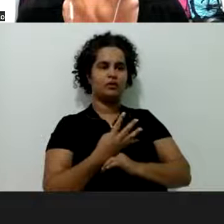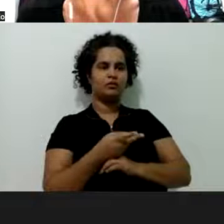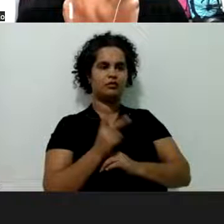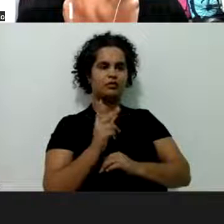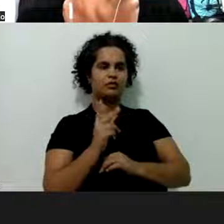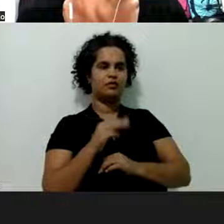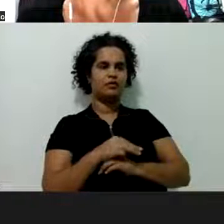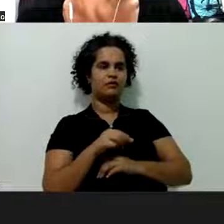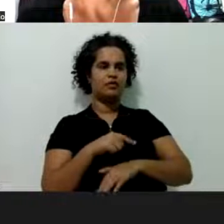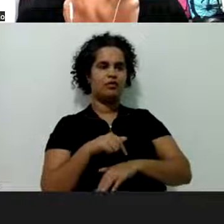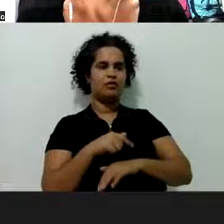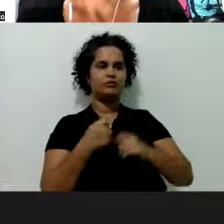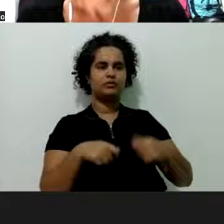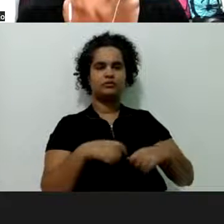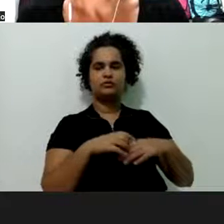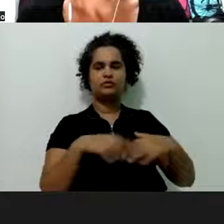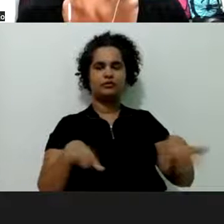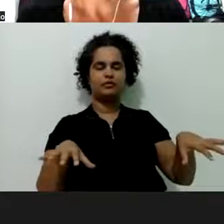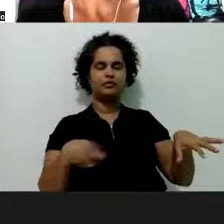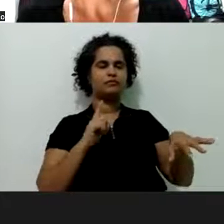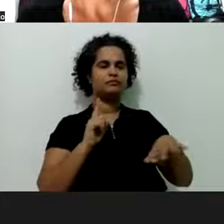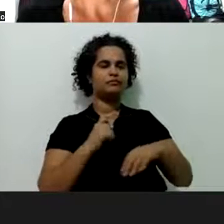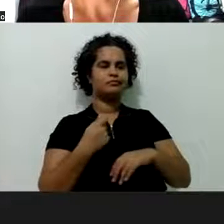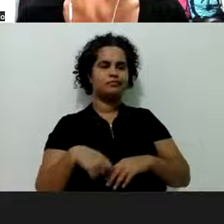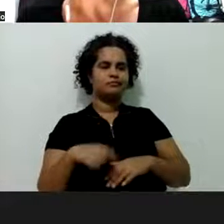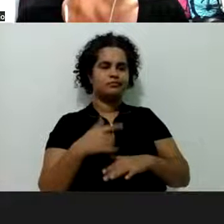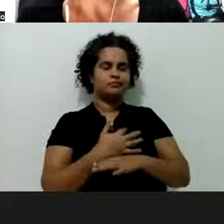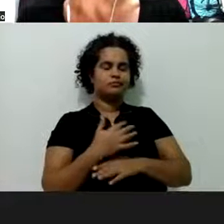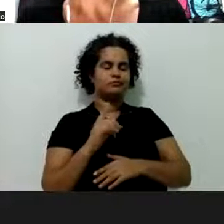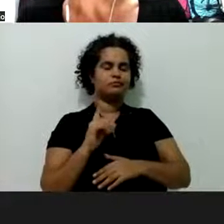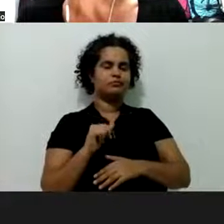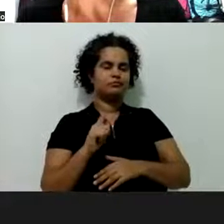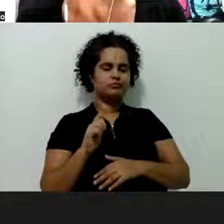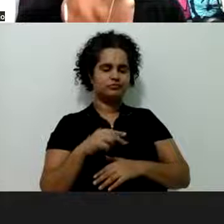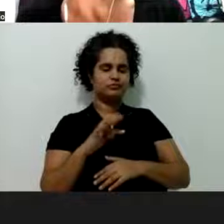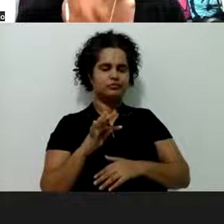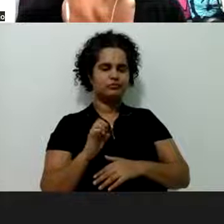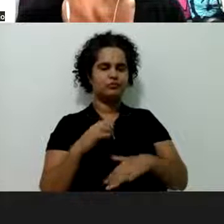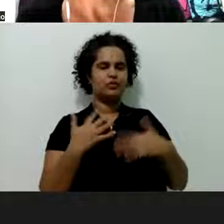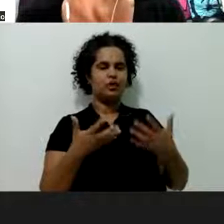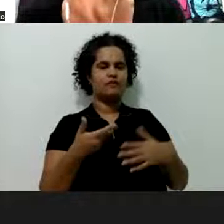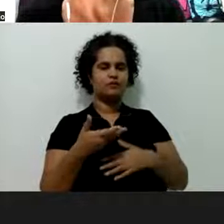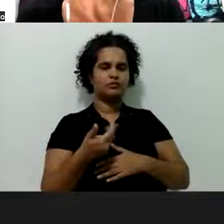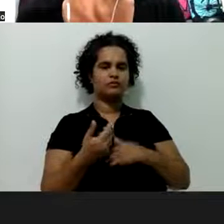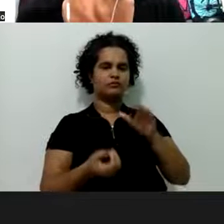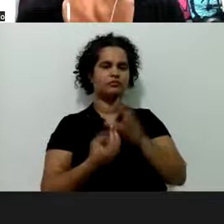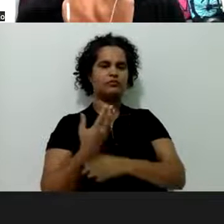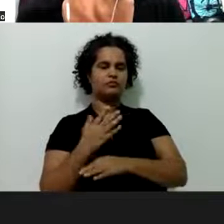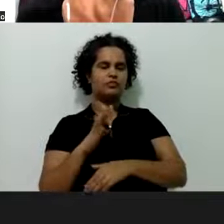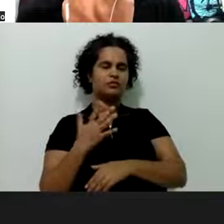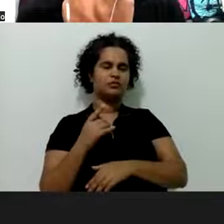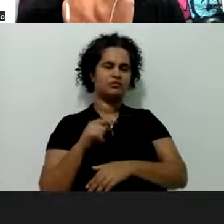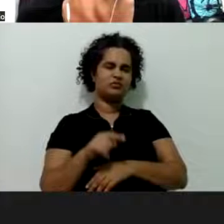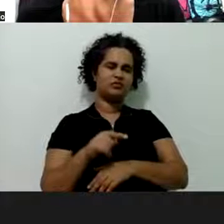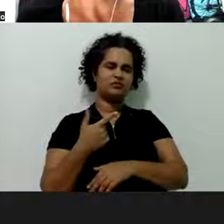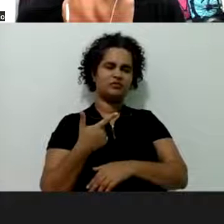necessidade de segregação, né? Então, no caso da Cidade da Gente, não sei qual a velocidade que eles implementaram ali, mas deve ser mais ou menos isso, 20,